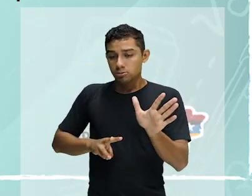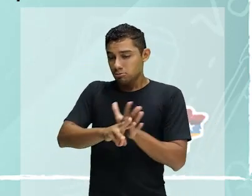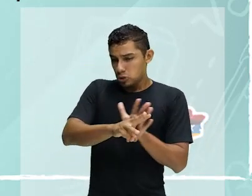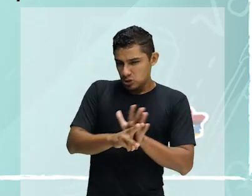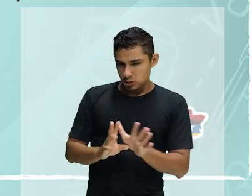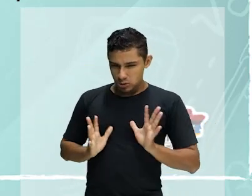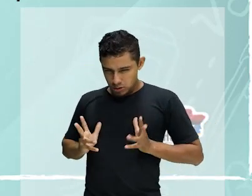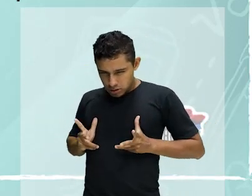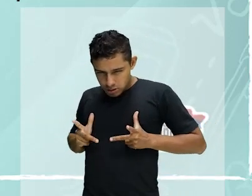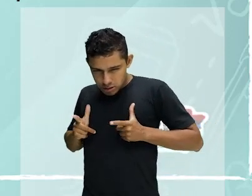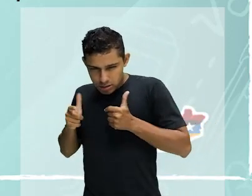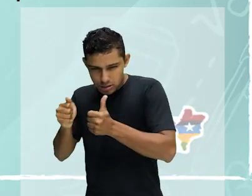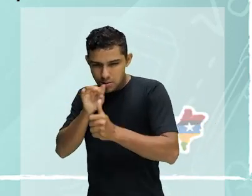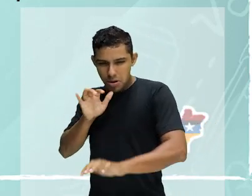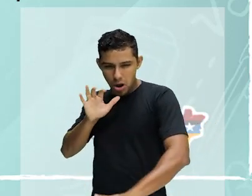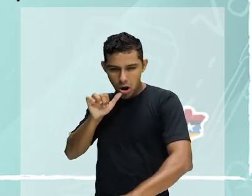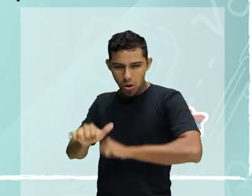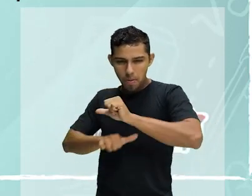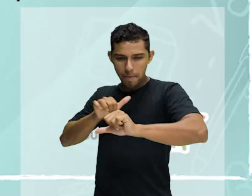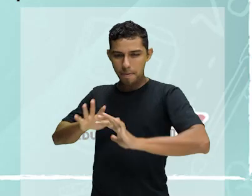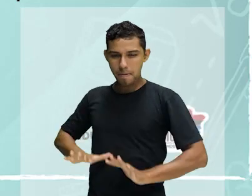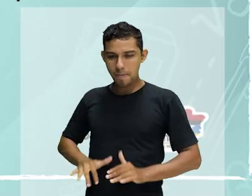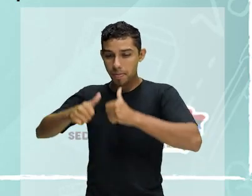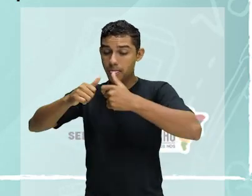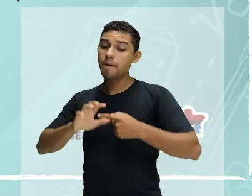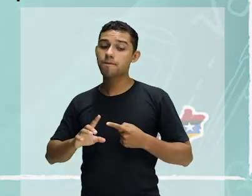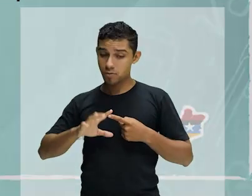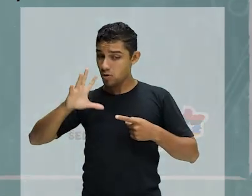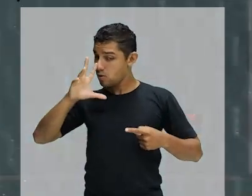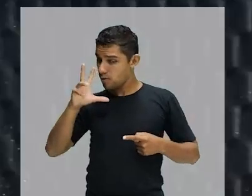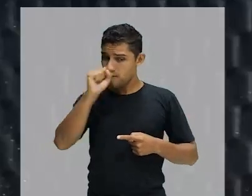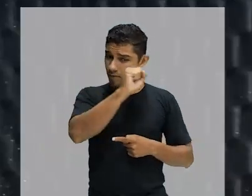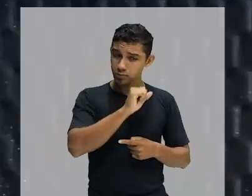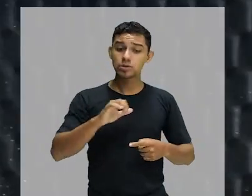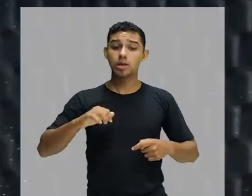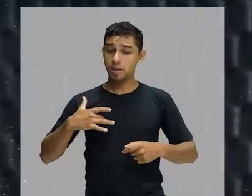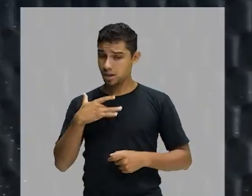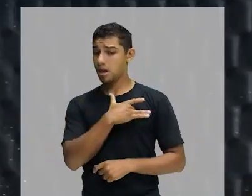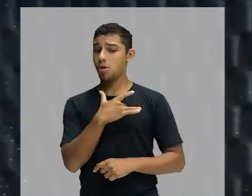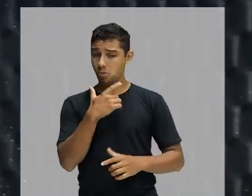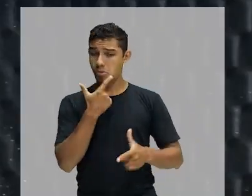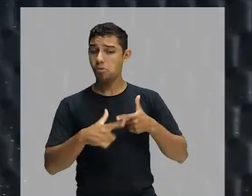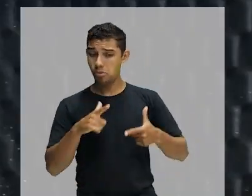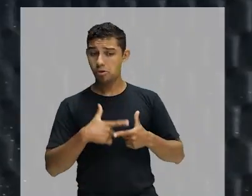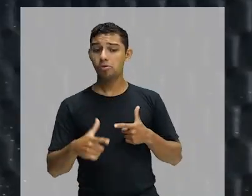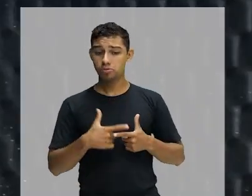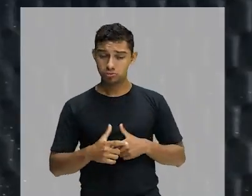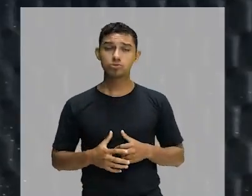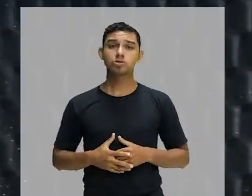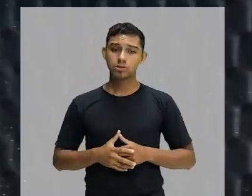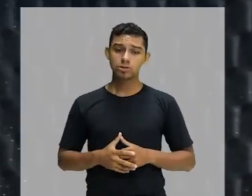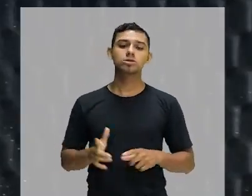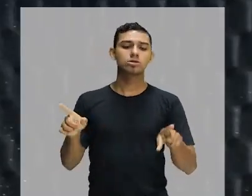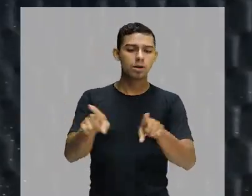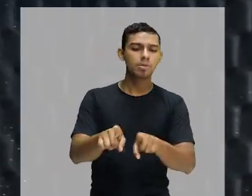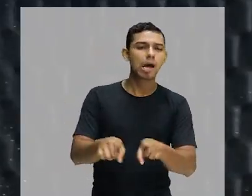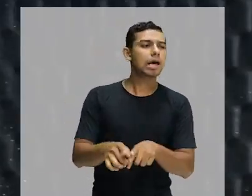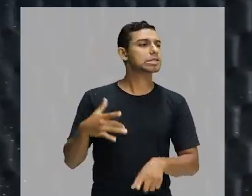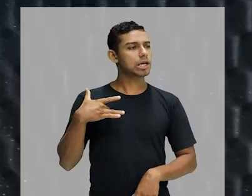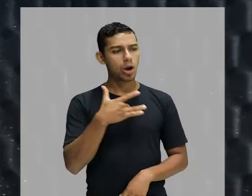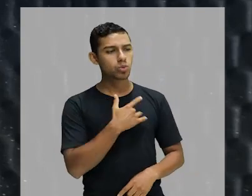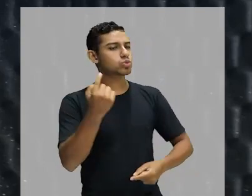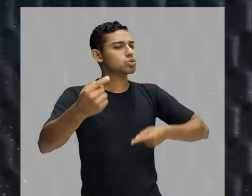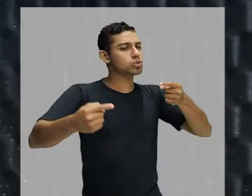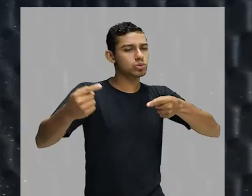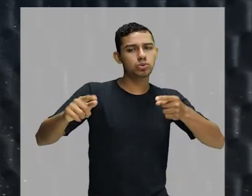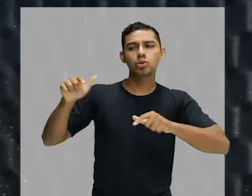desempenho esportivo, sejam eles potencialmente prejudiciais à saúde do atleta e à saúde de seus